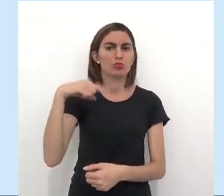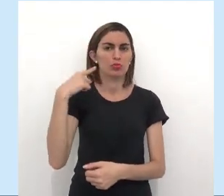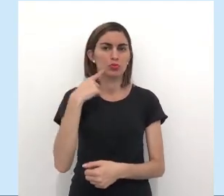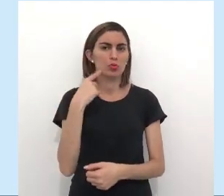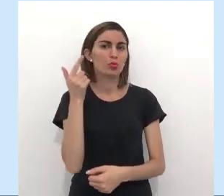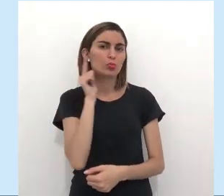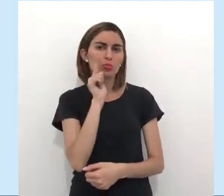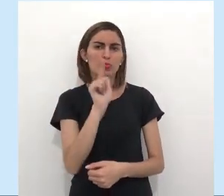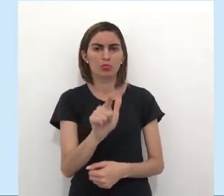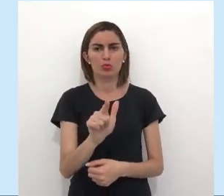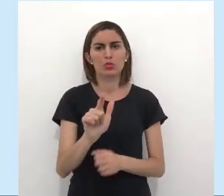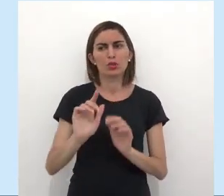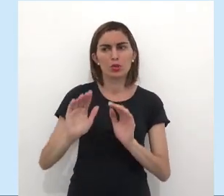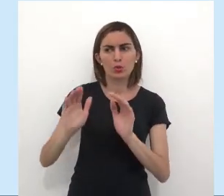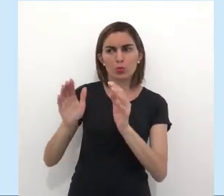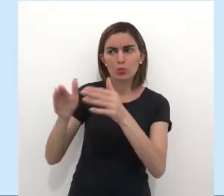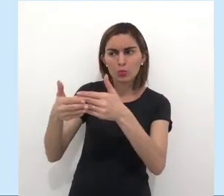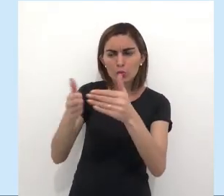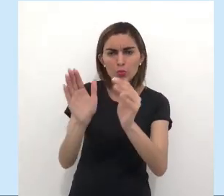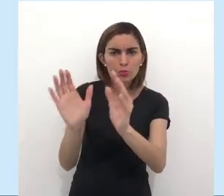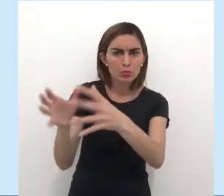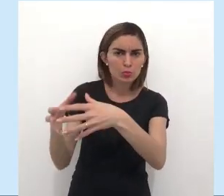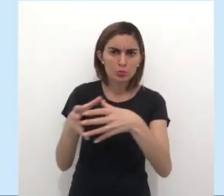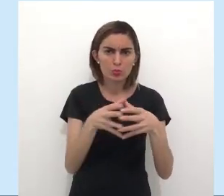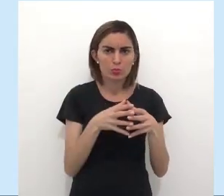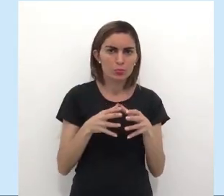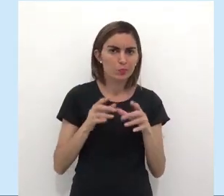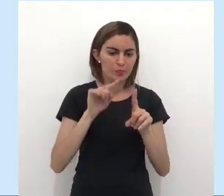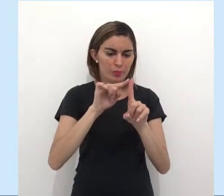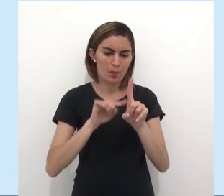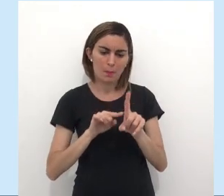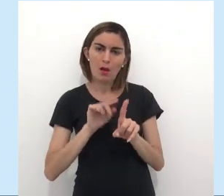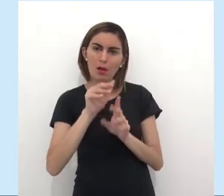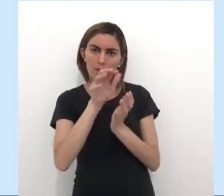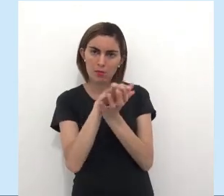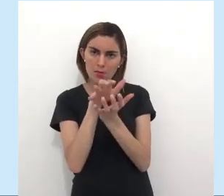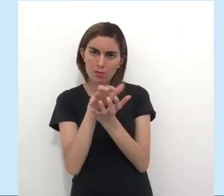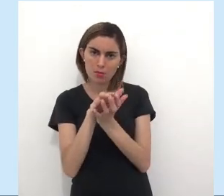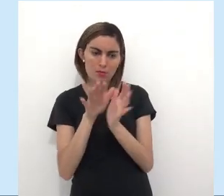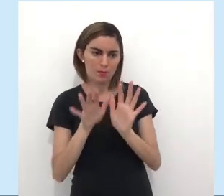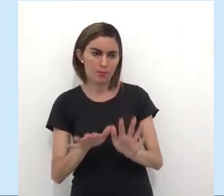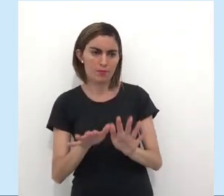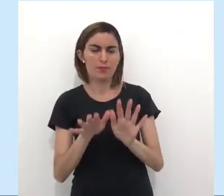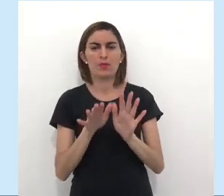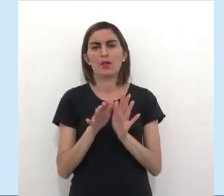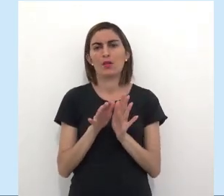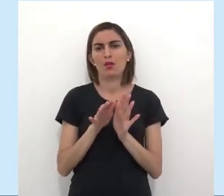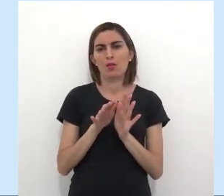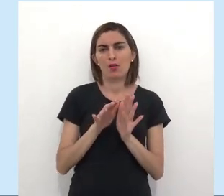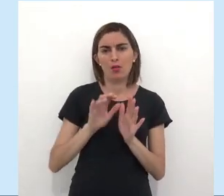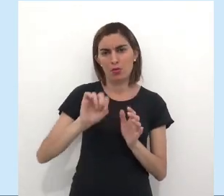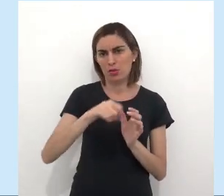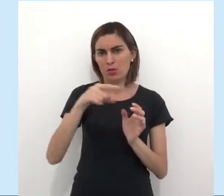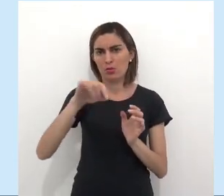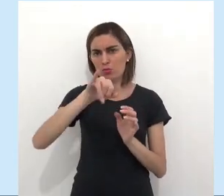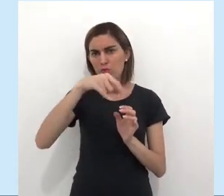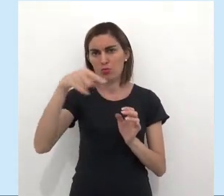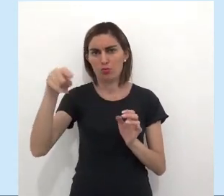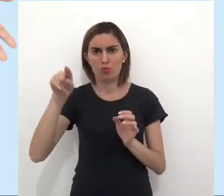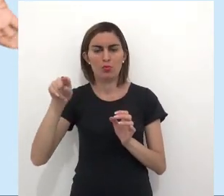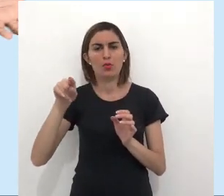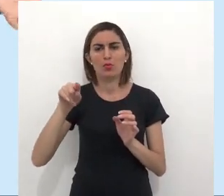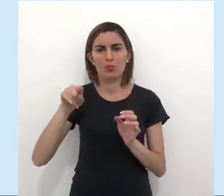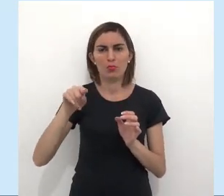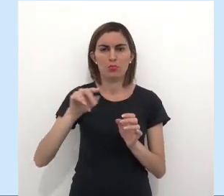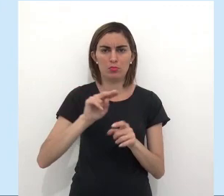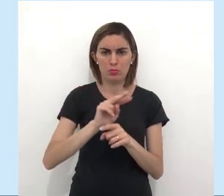Direito conseguiram, né, isolar os revoltosos, né, num bairro do Recife, né? E no São João Forte